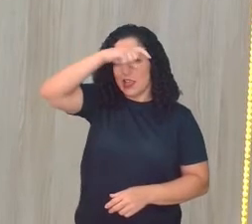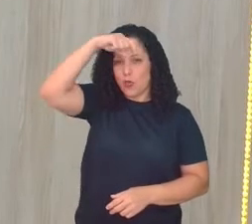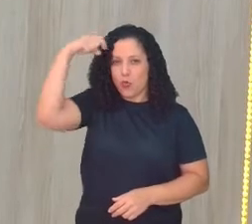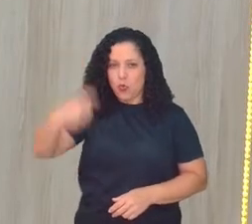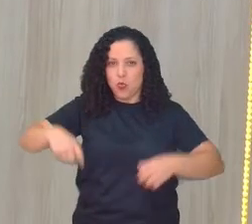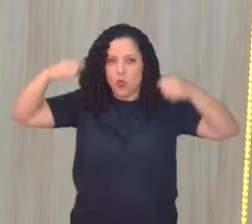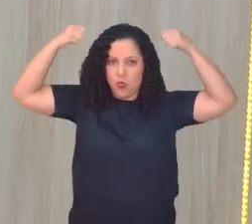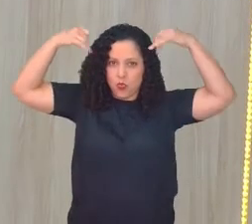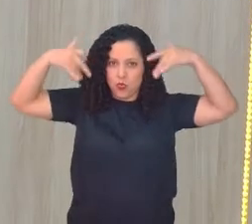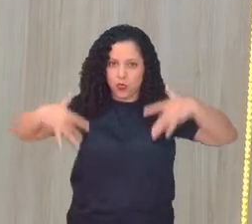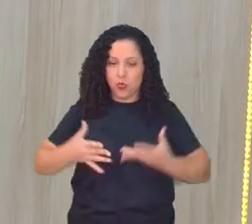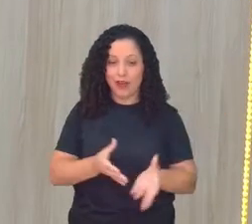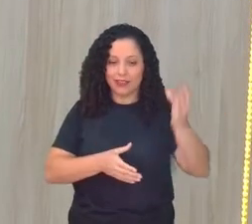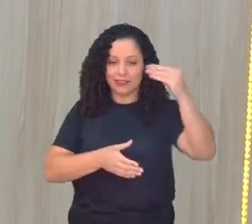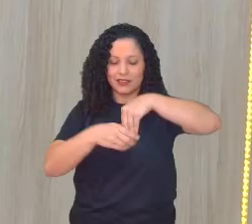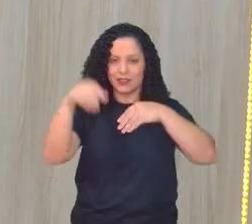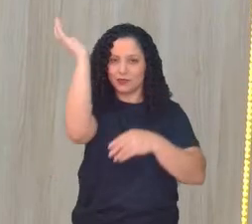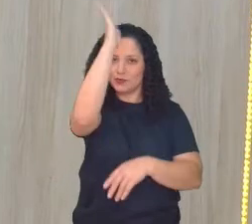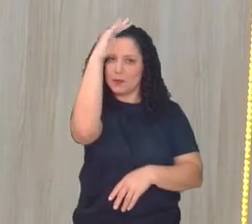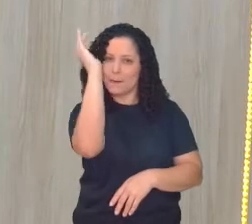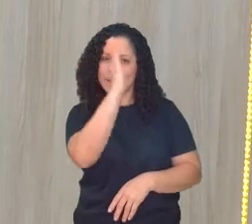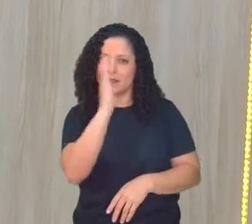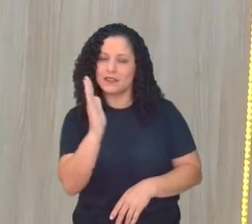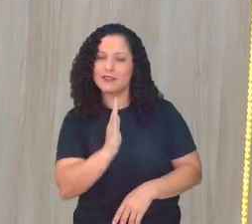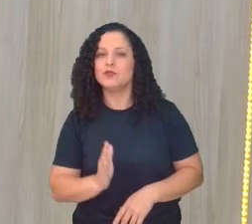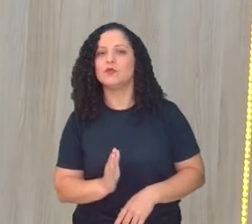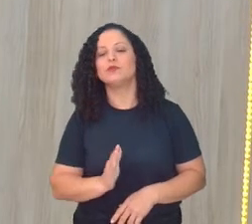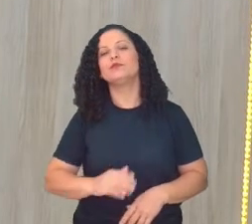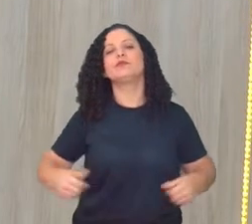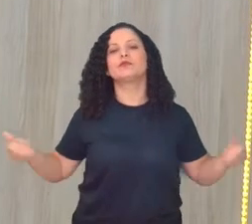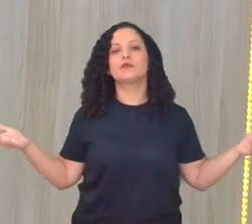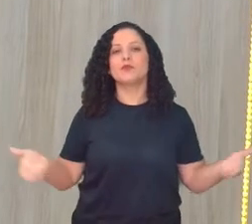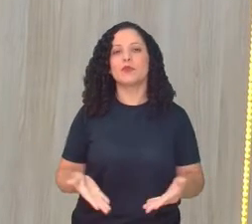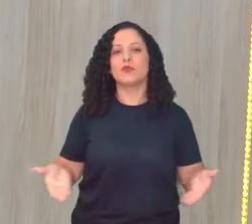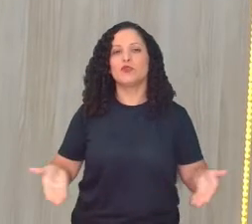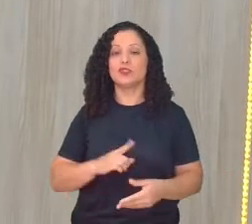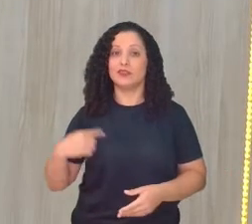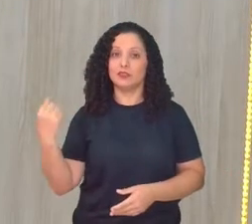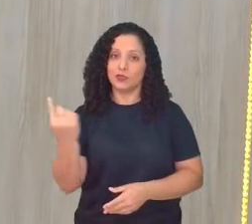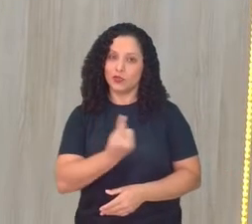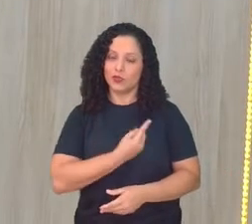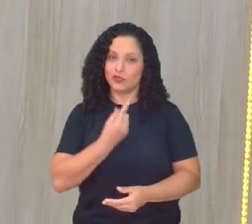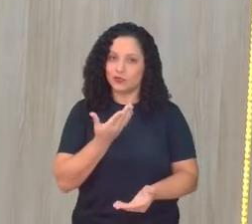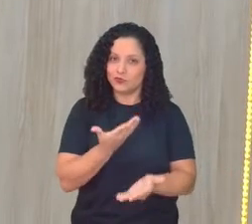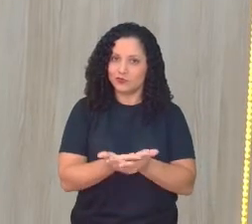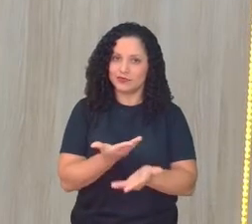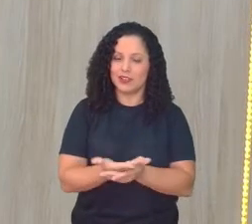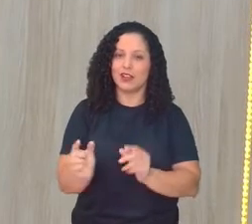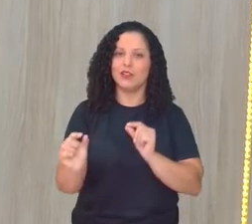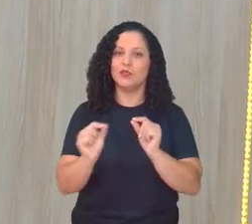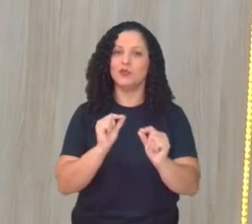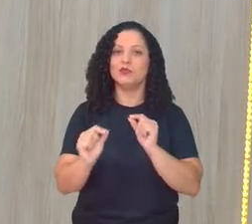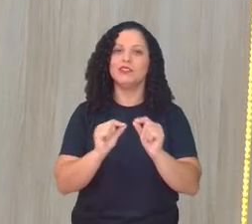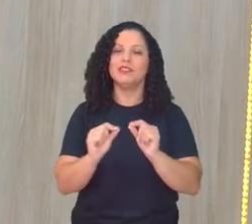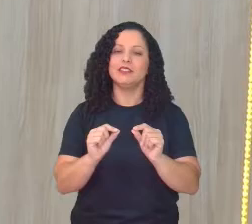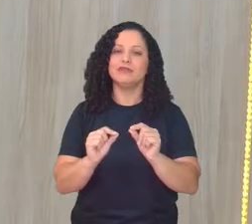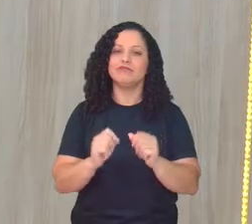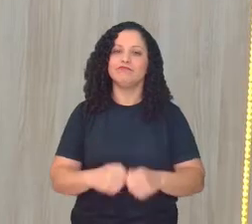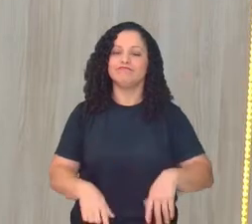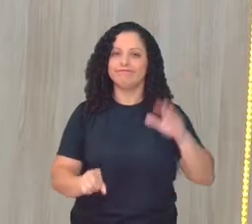impactos aqui no Brasil, tá? E aí hoje a gente vai ver mais um desses impactos que são justamente